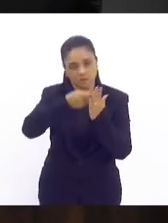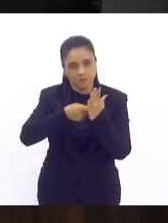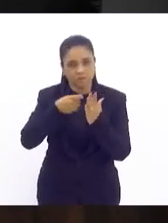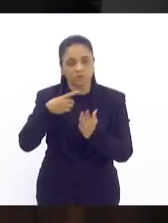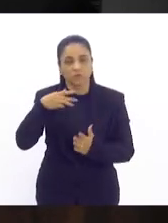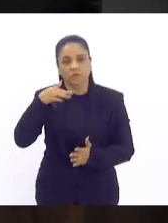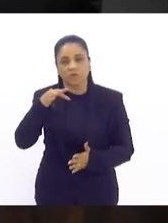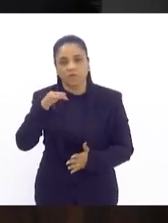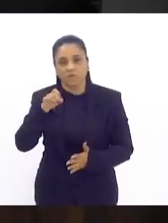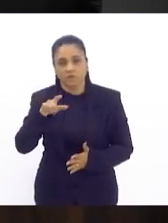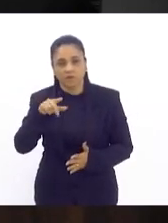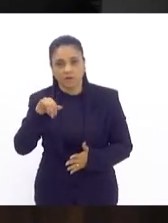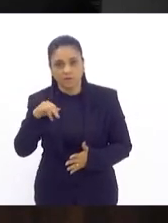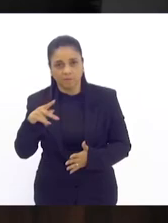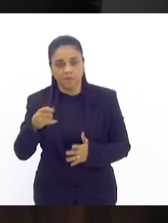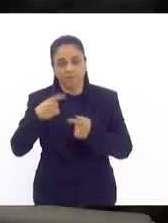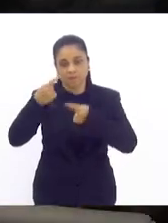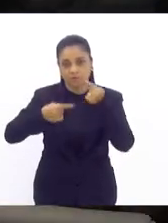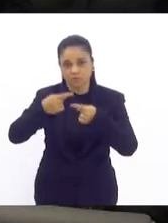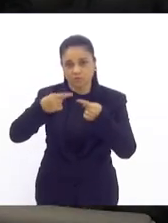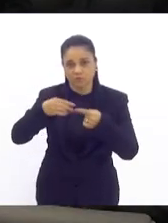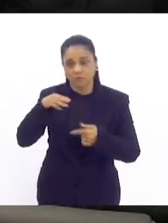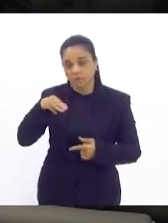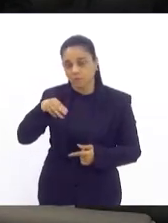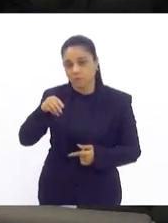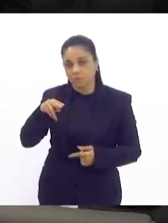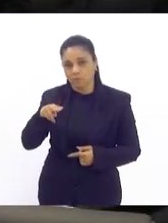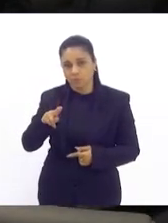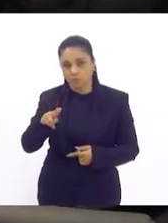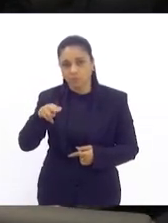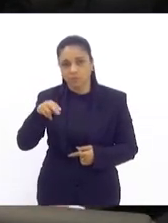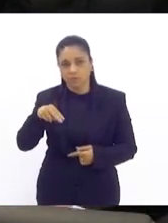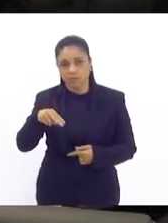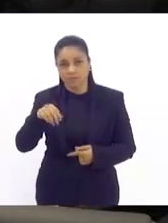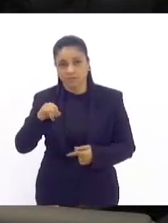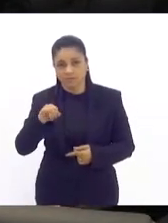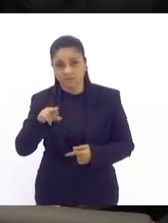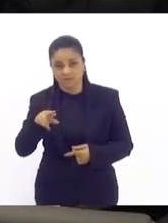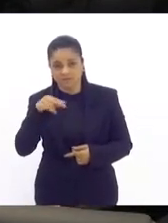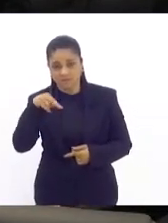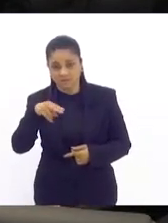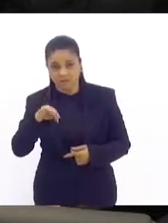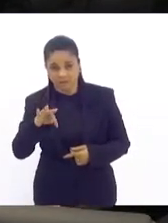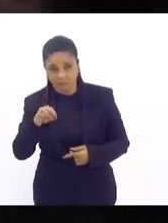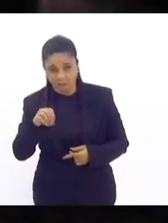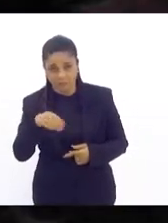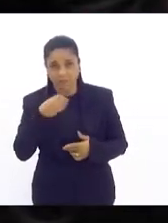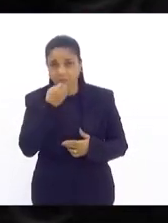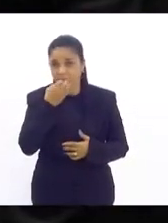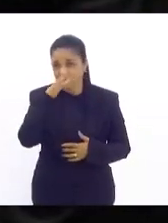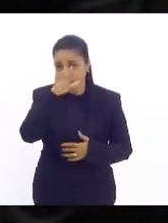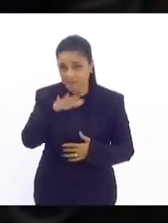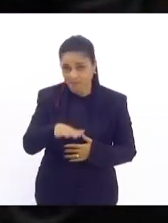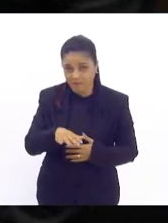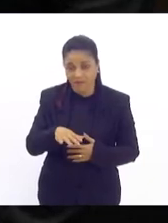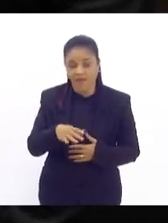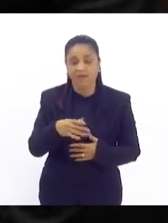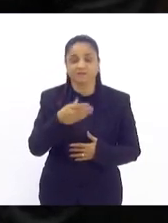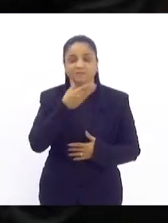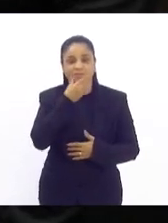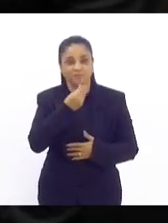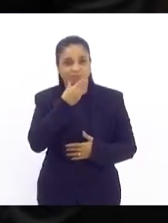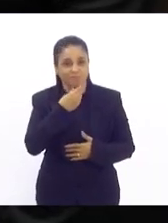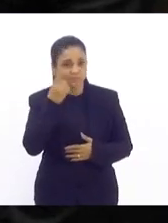Soares para discutir deputado Boa tarde Presidente Boa tarde Deputado